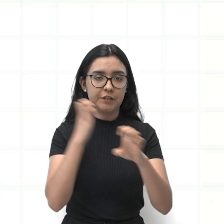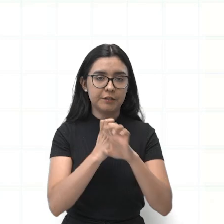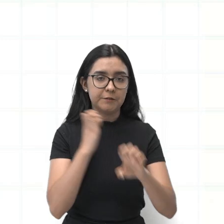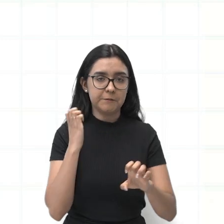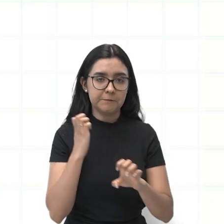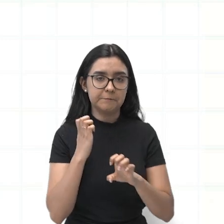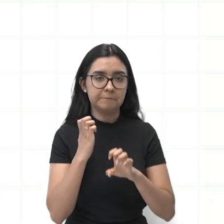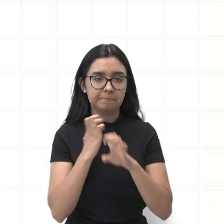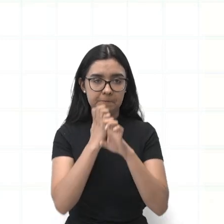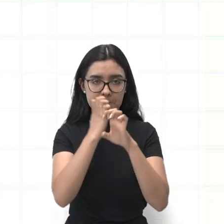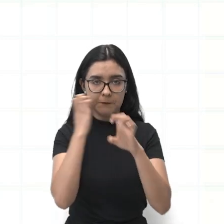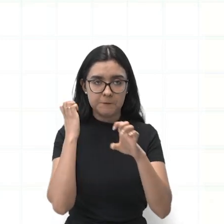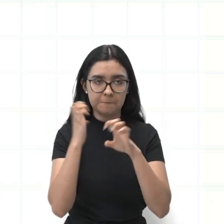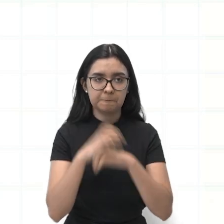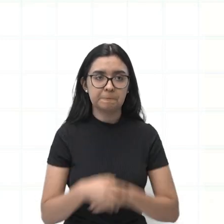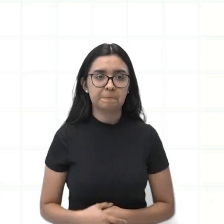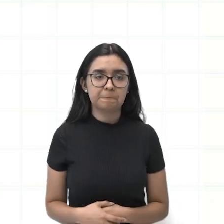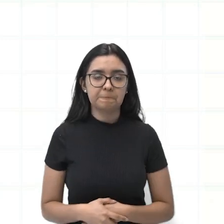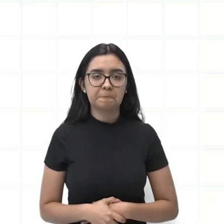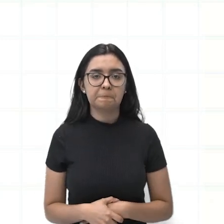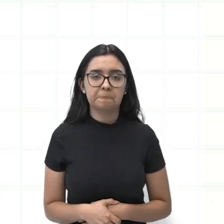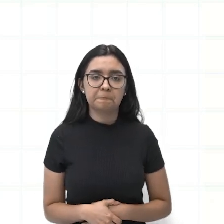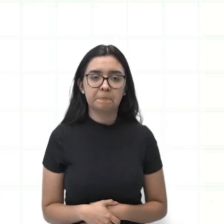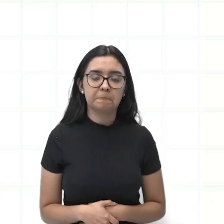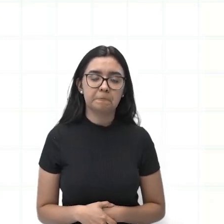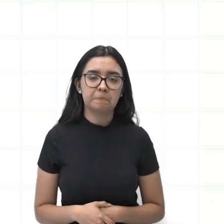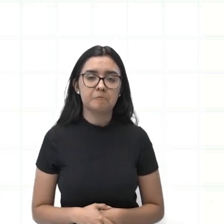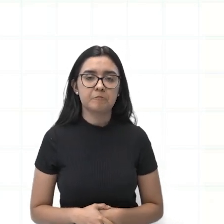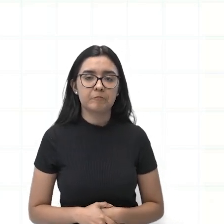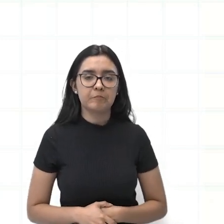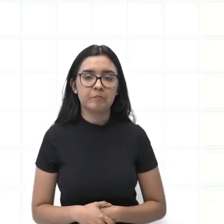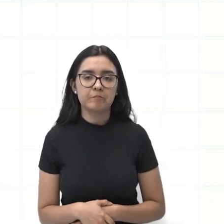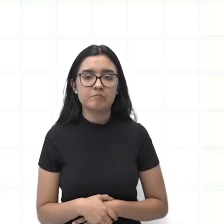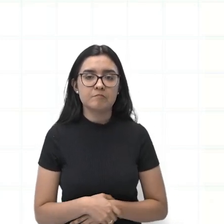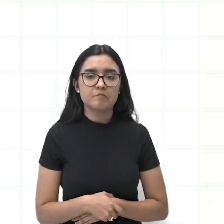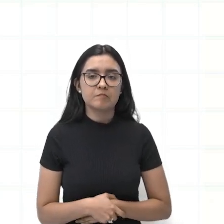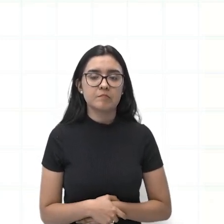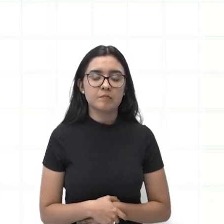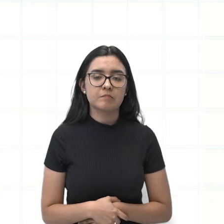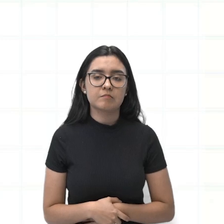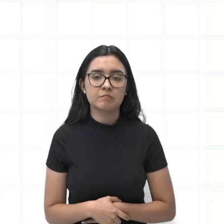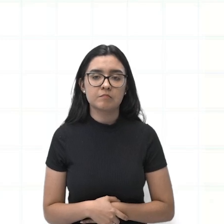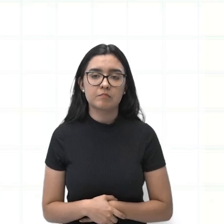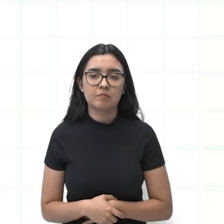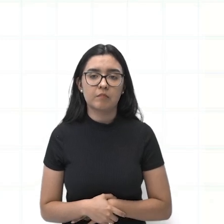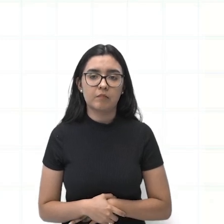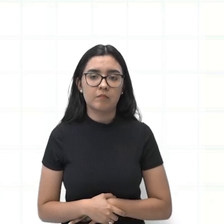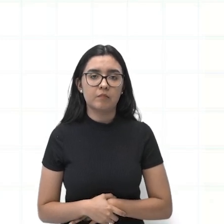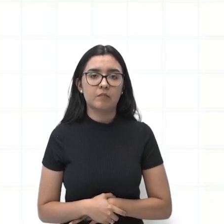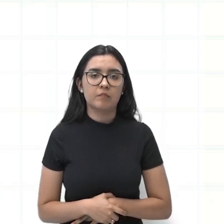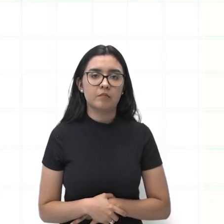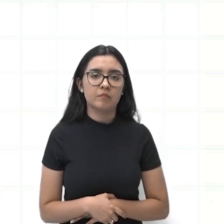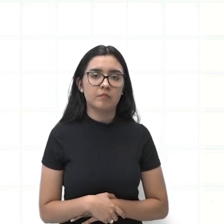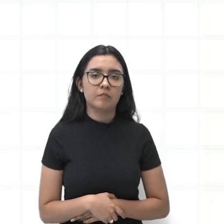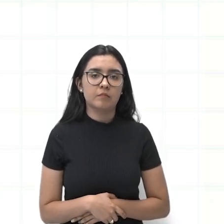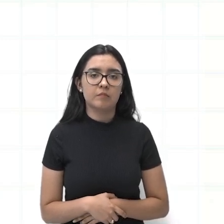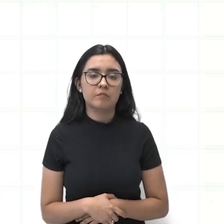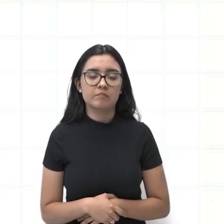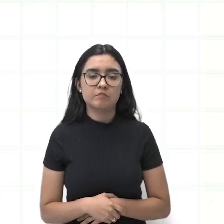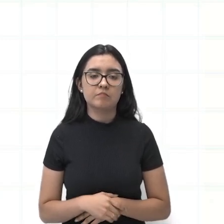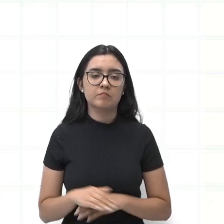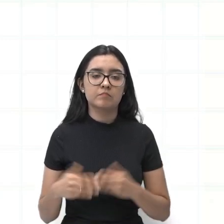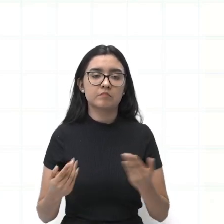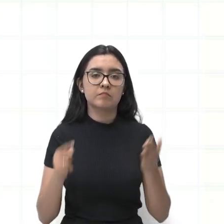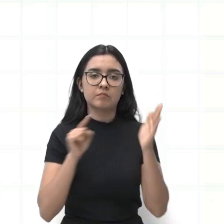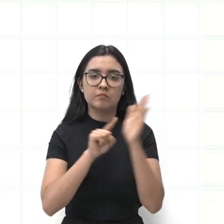um engenheiro. Ou então, ele é engenheiro. What's your father's profession? He is an engineer.